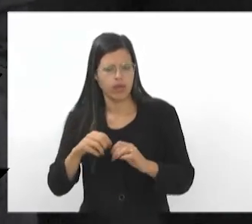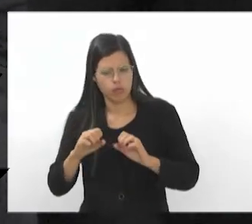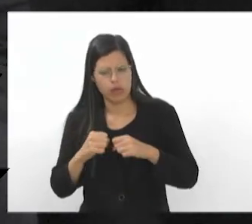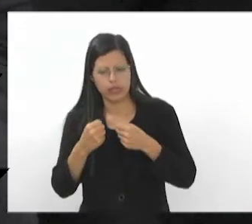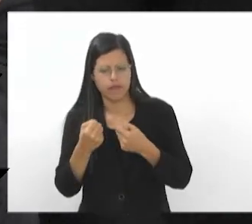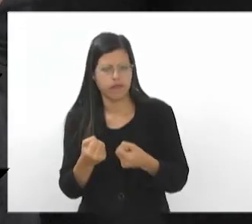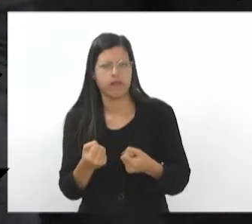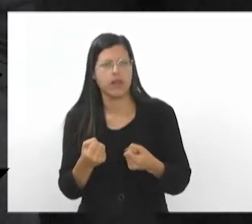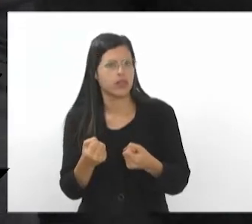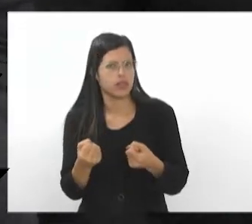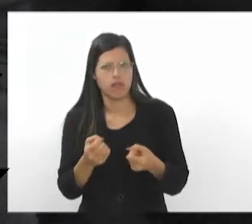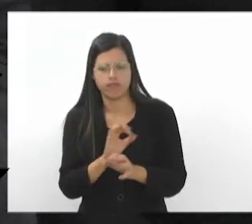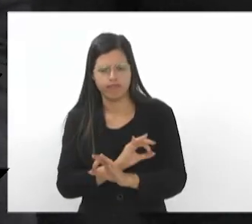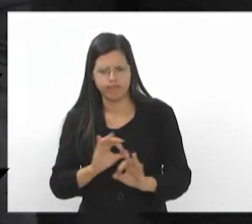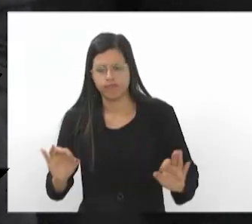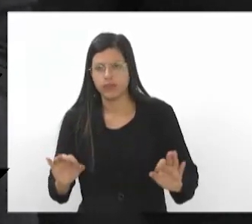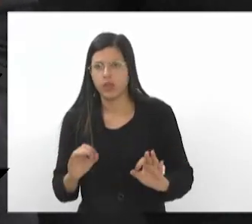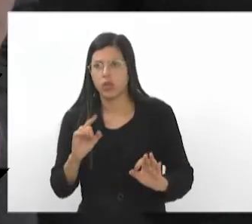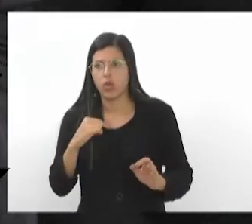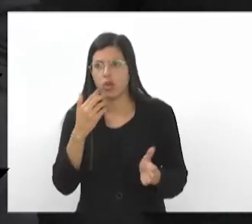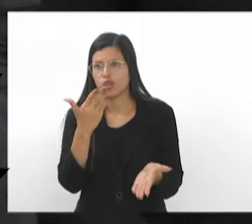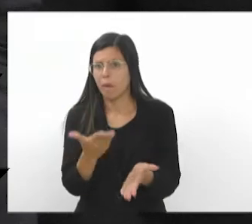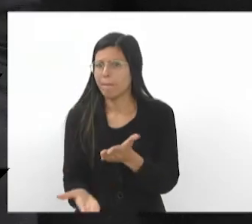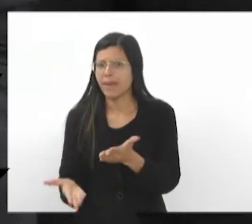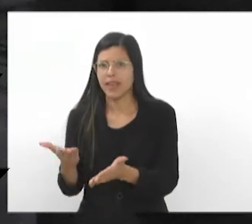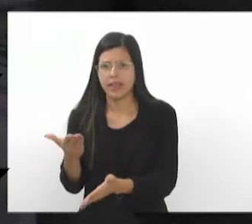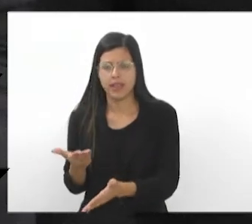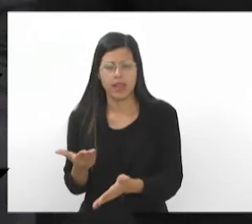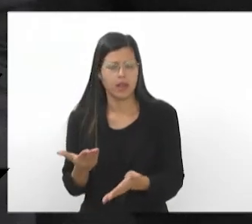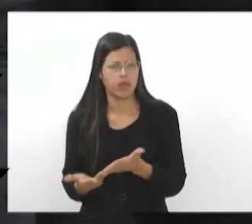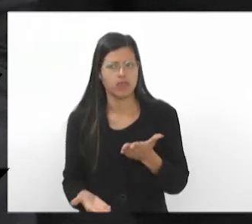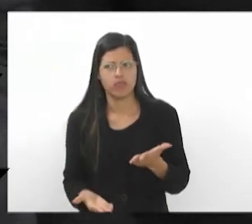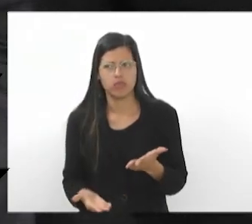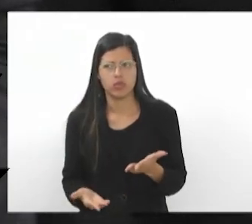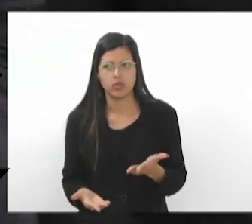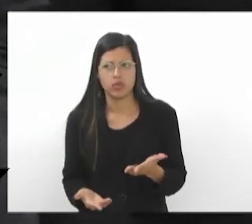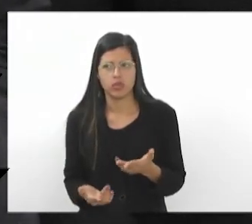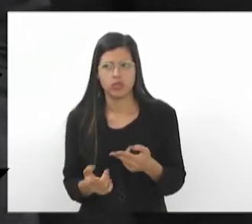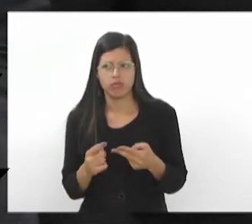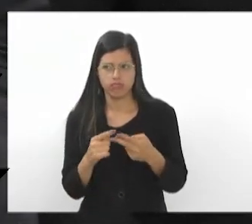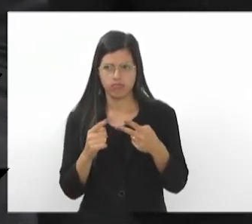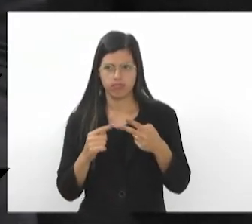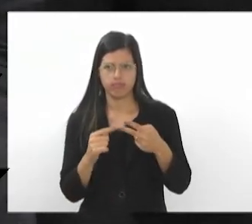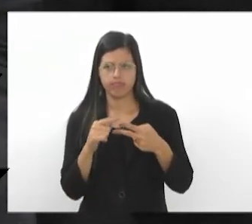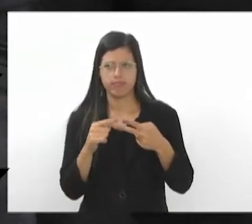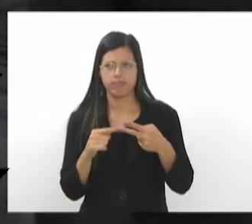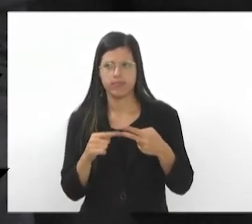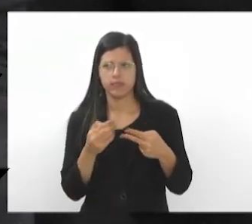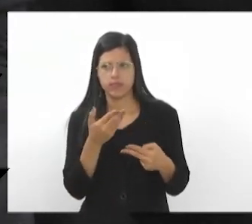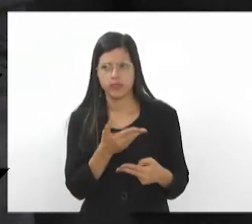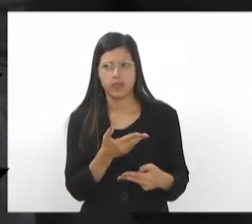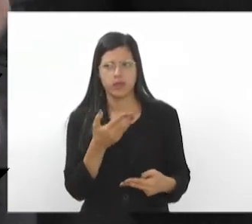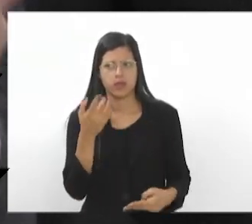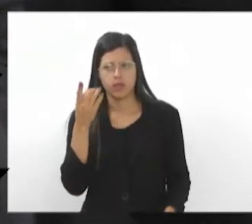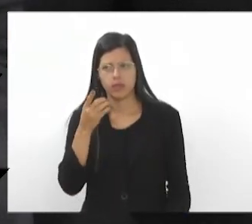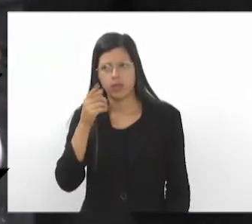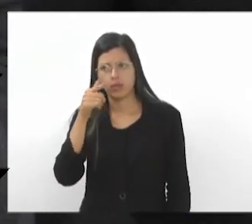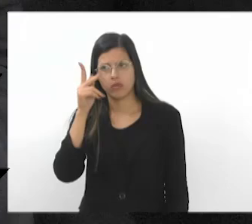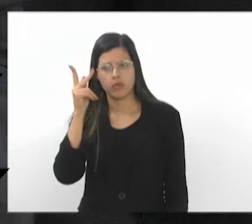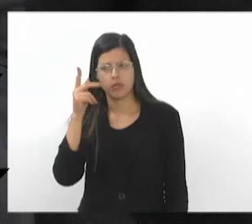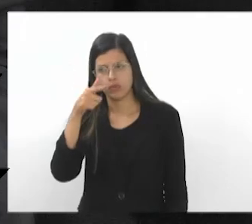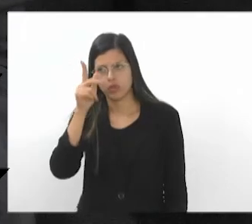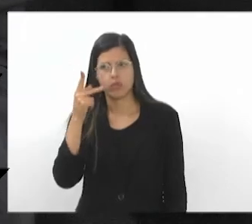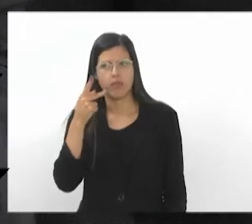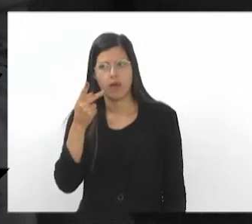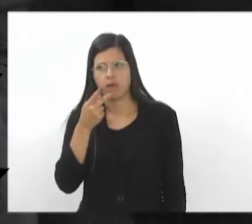de lavada uma questão por duas questões, esta que levantada por Vossa Excelência sobre a